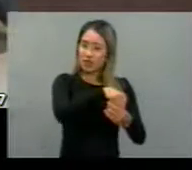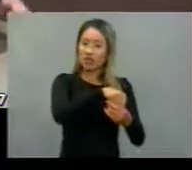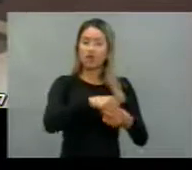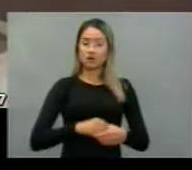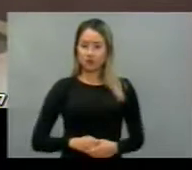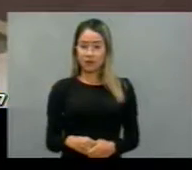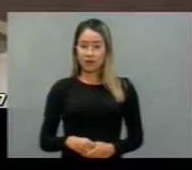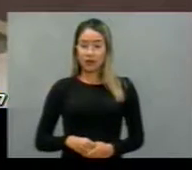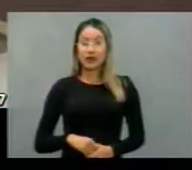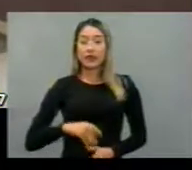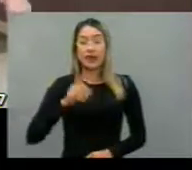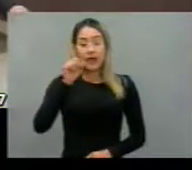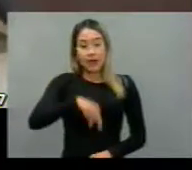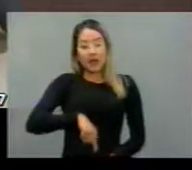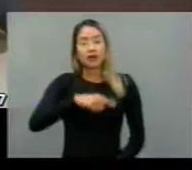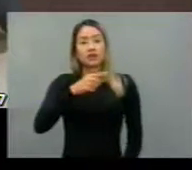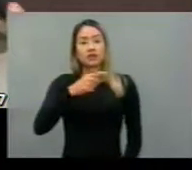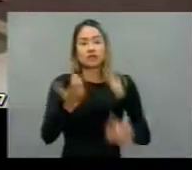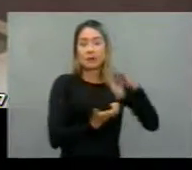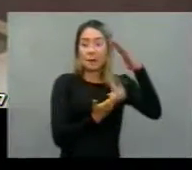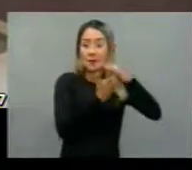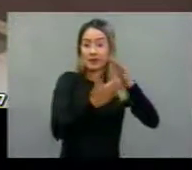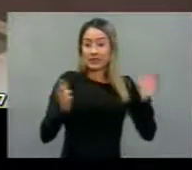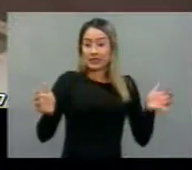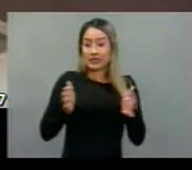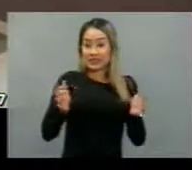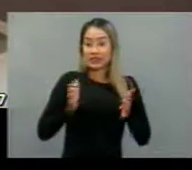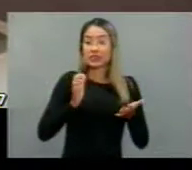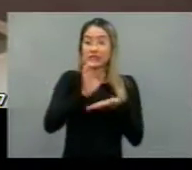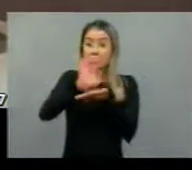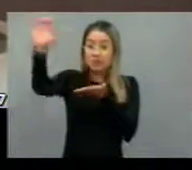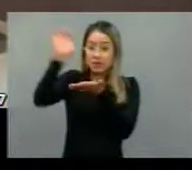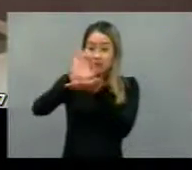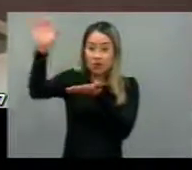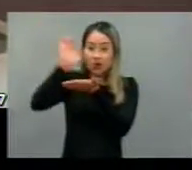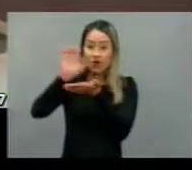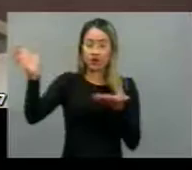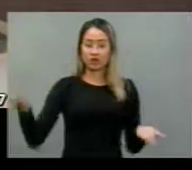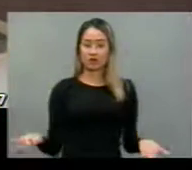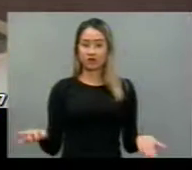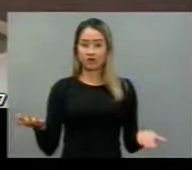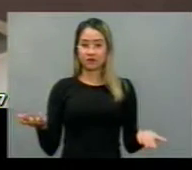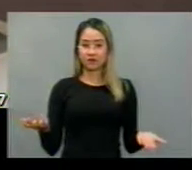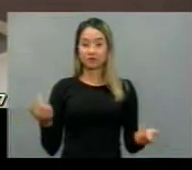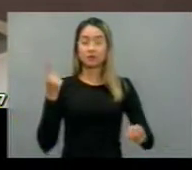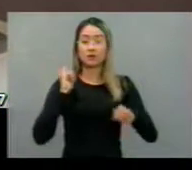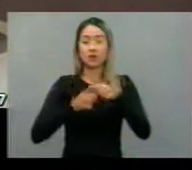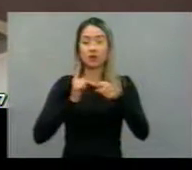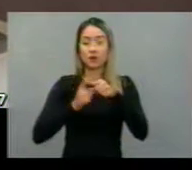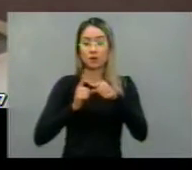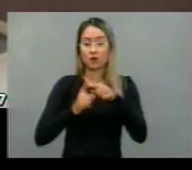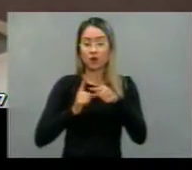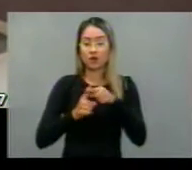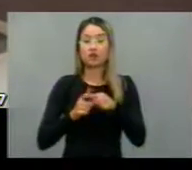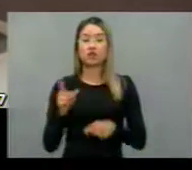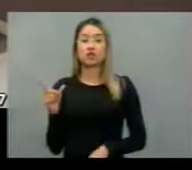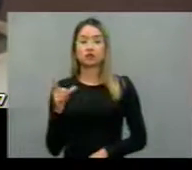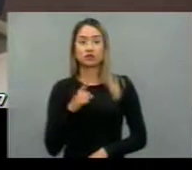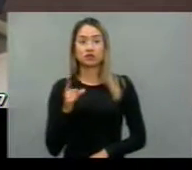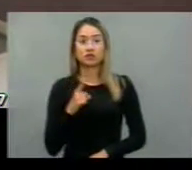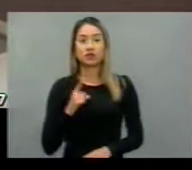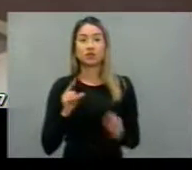exportadoras, que desmatam as nossas florestas para um monocultivo de grande